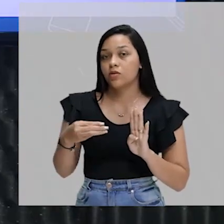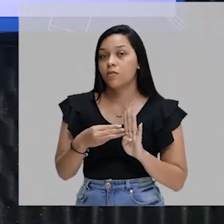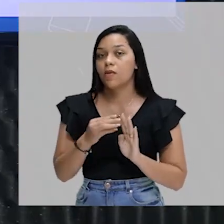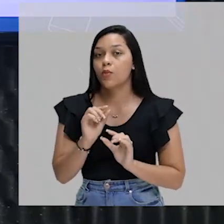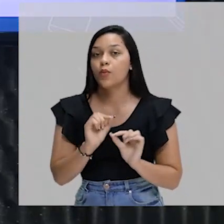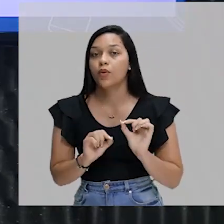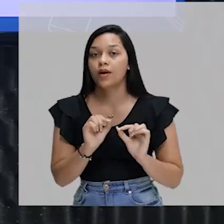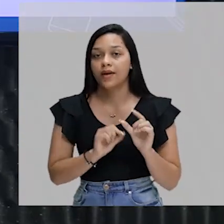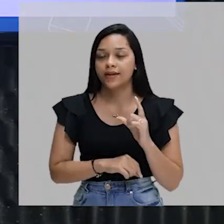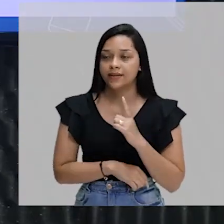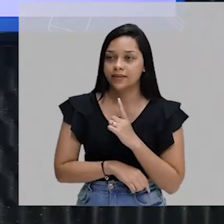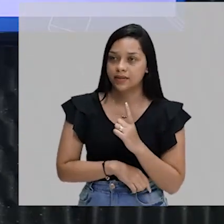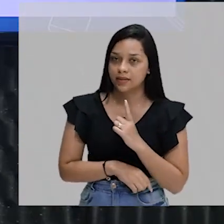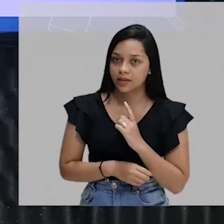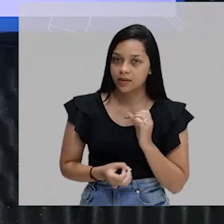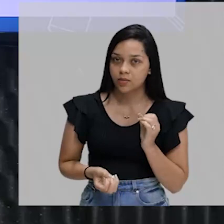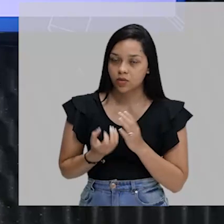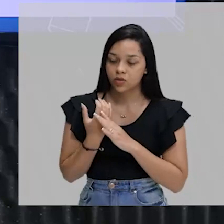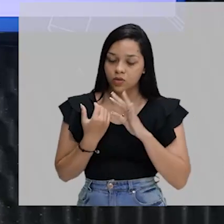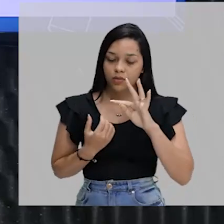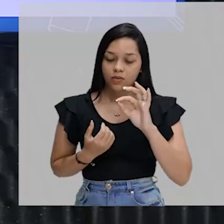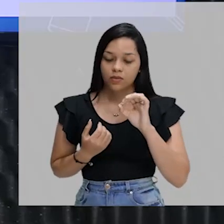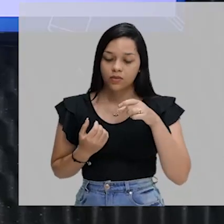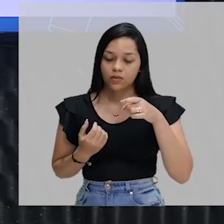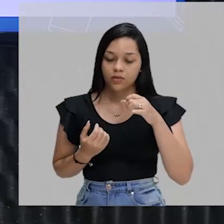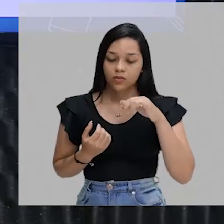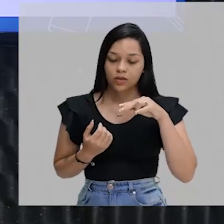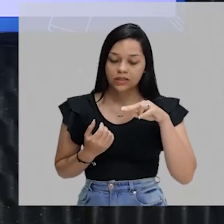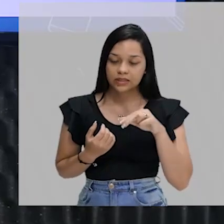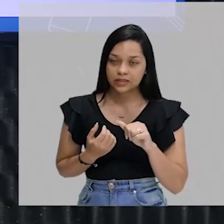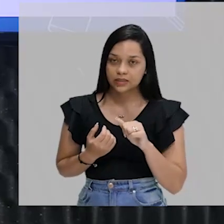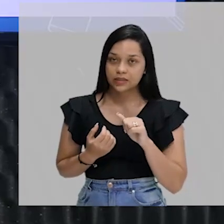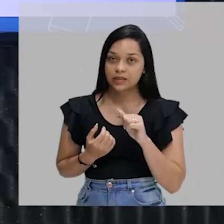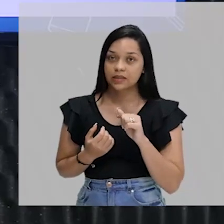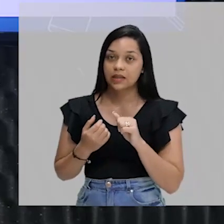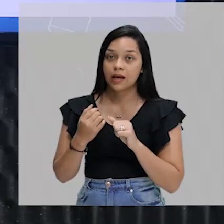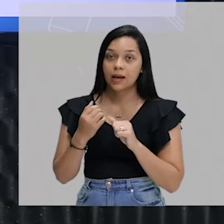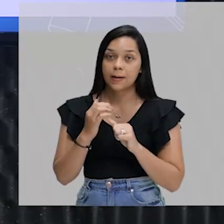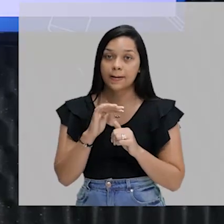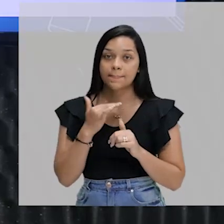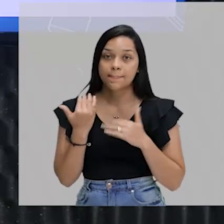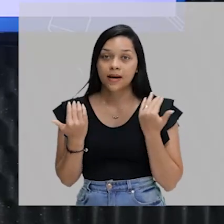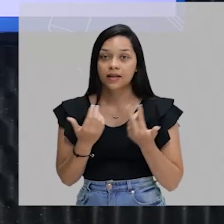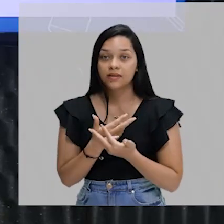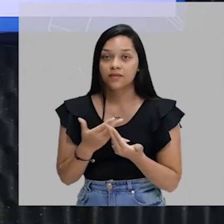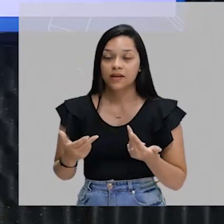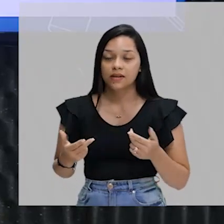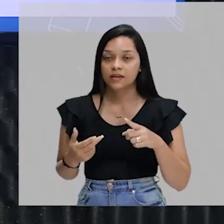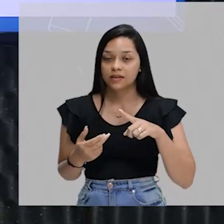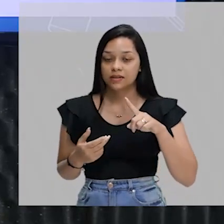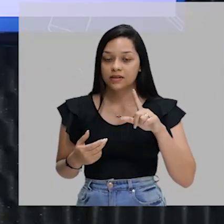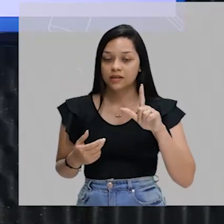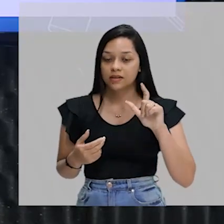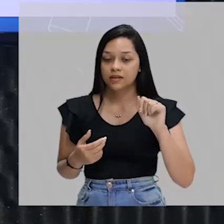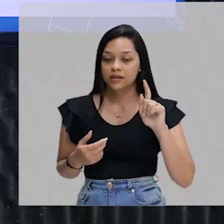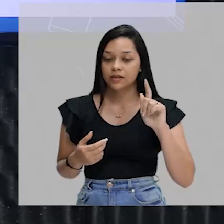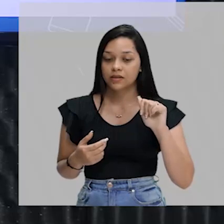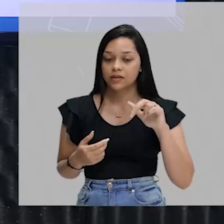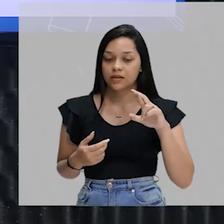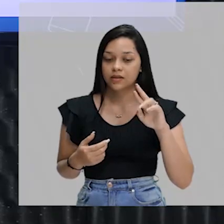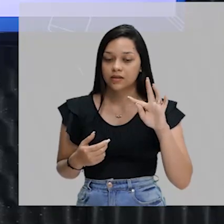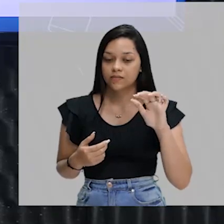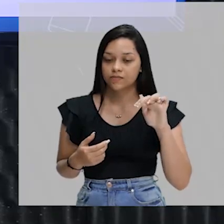com que ela produz uma toxina que mata muitas lagartas, que podem ser, por